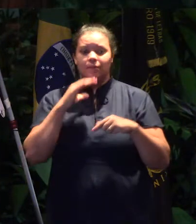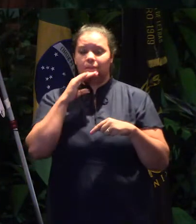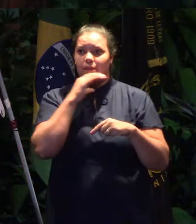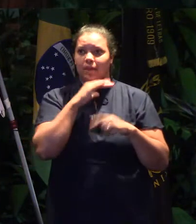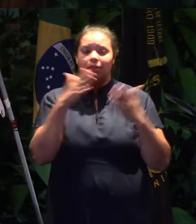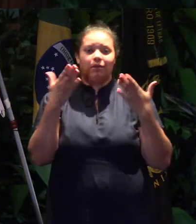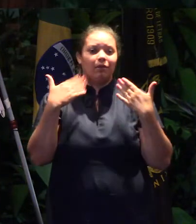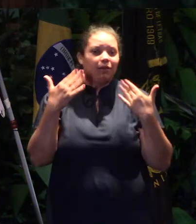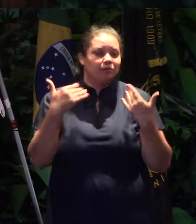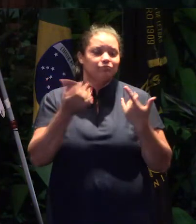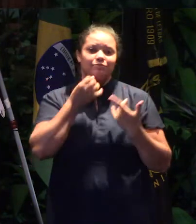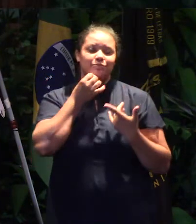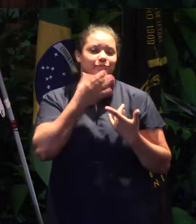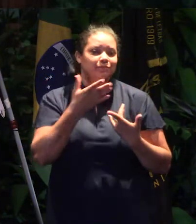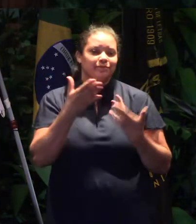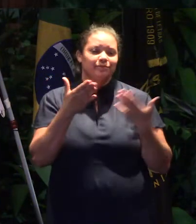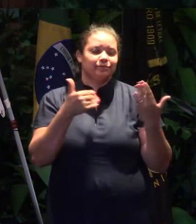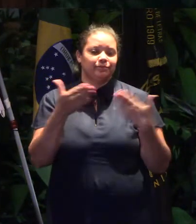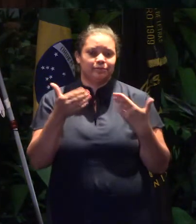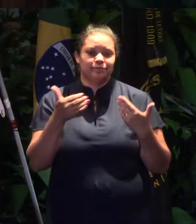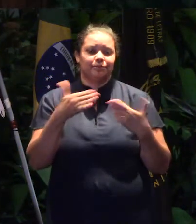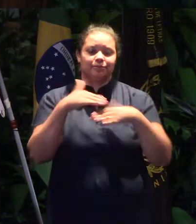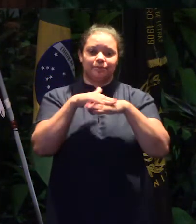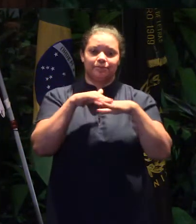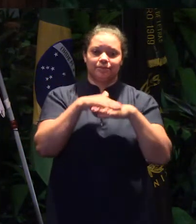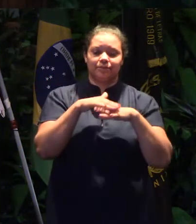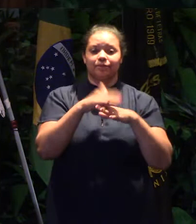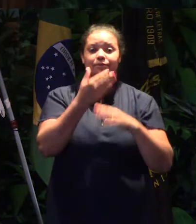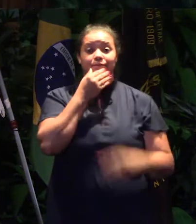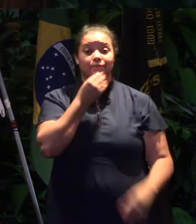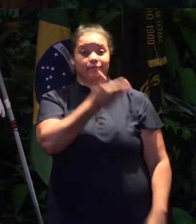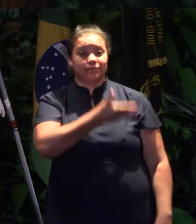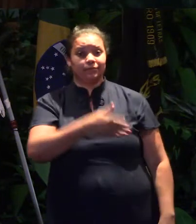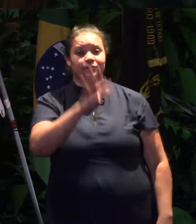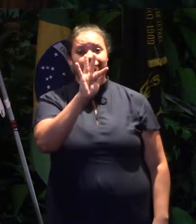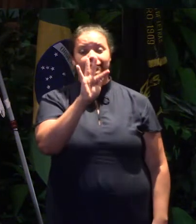lua cheia para a gente ter essa conversa com o Flávio e com a Thaís.